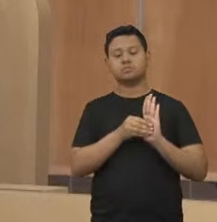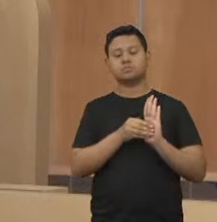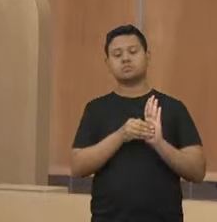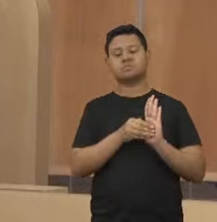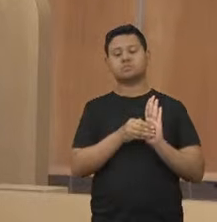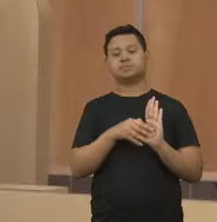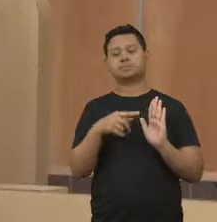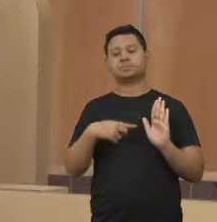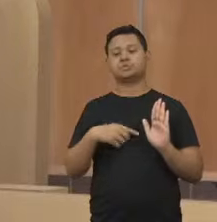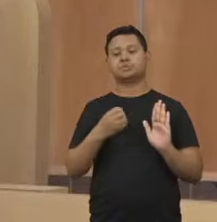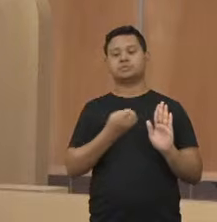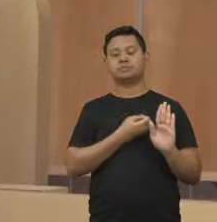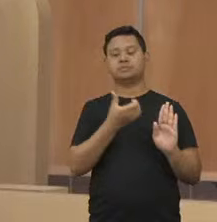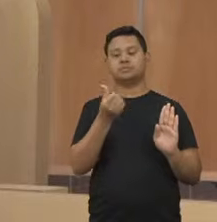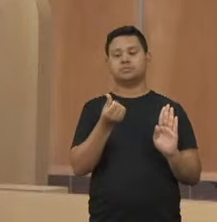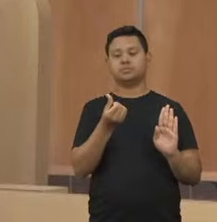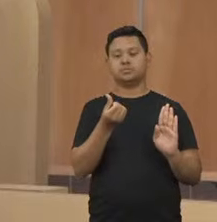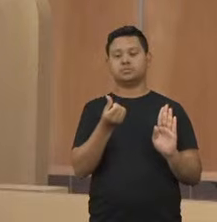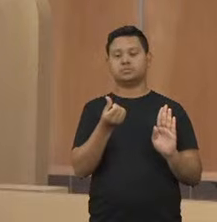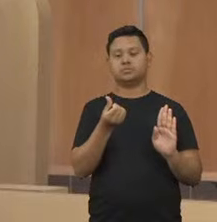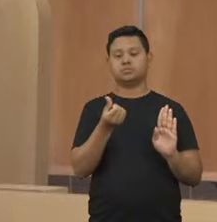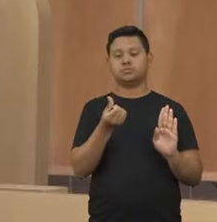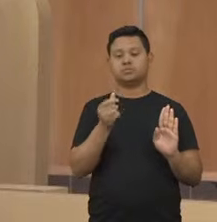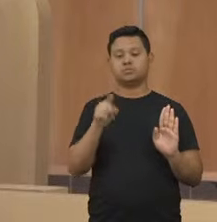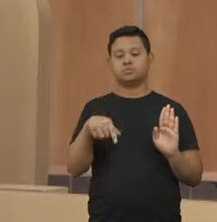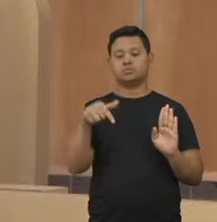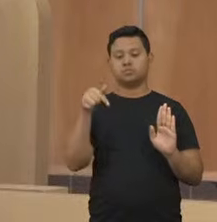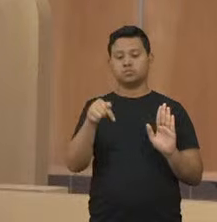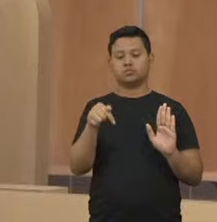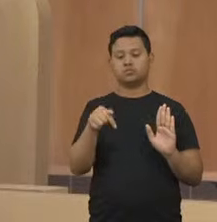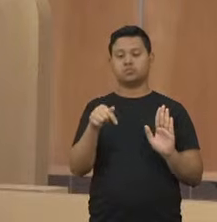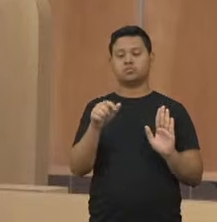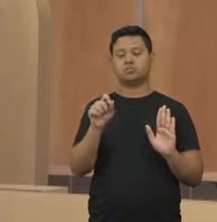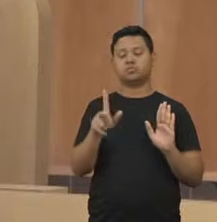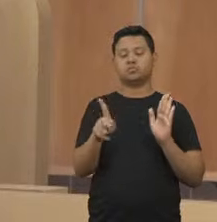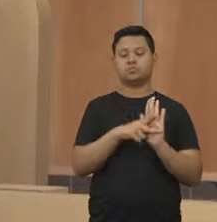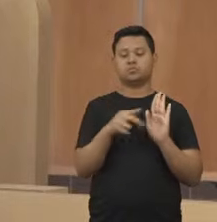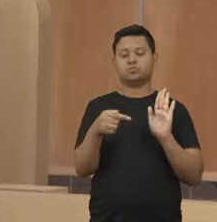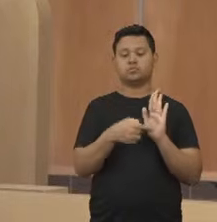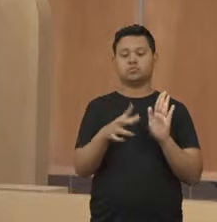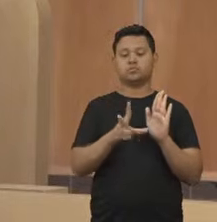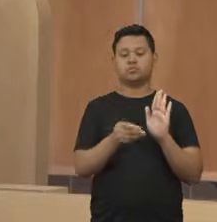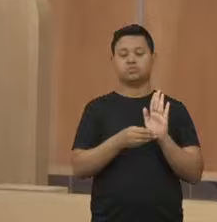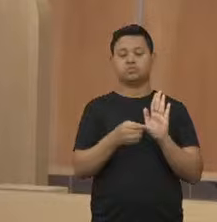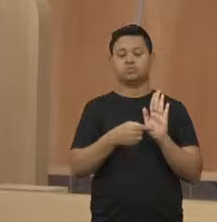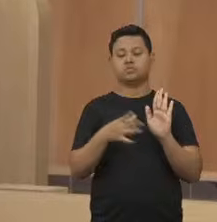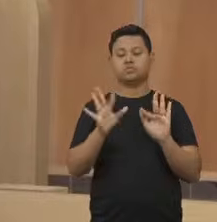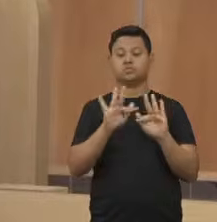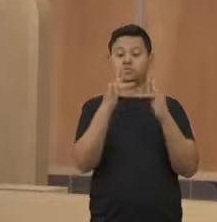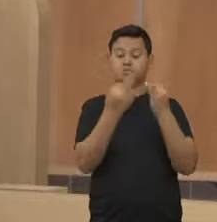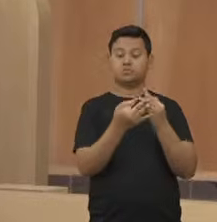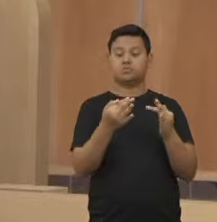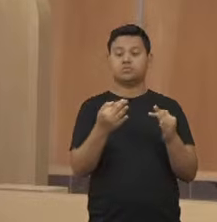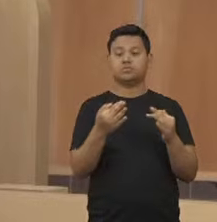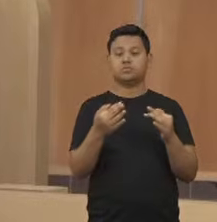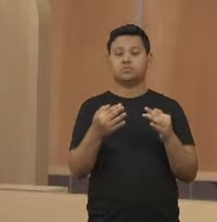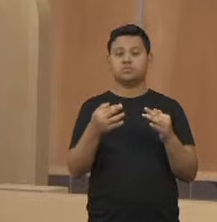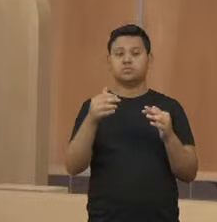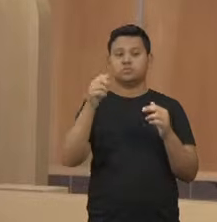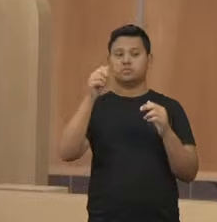acrescentar ao inciso 6 do artigo 7º do projeto as famílias